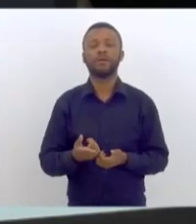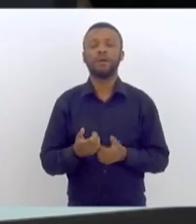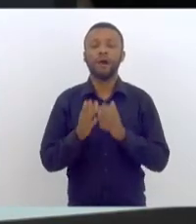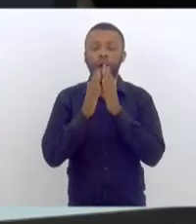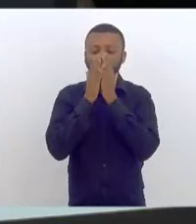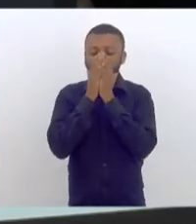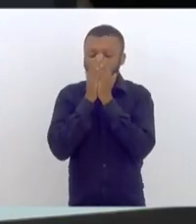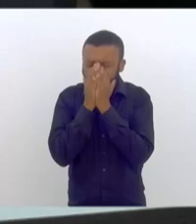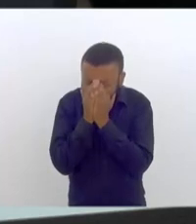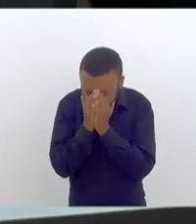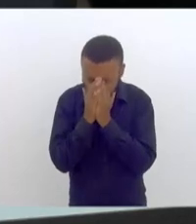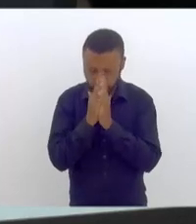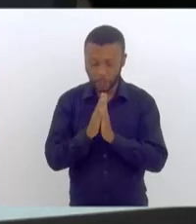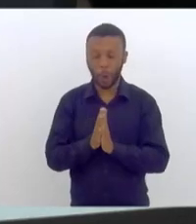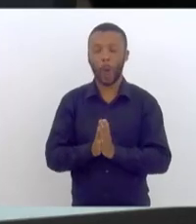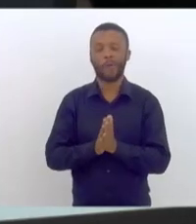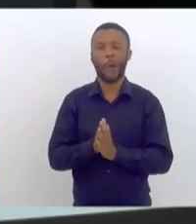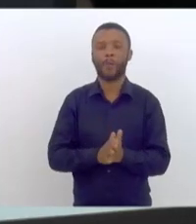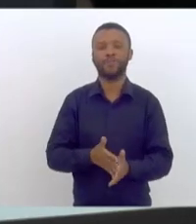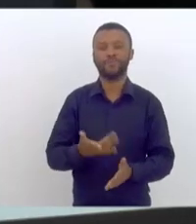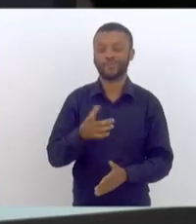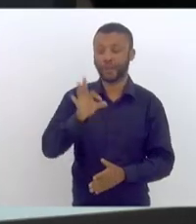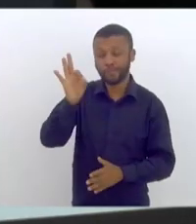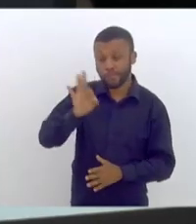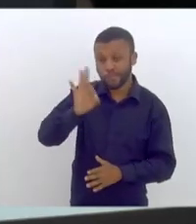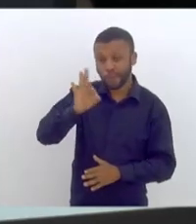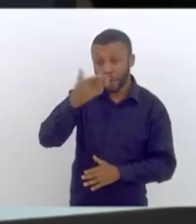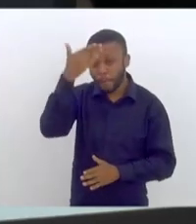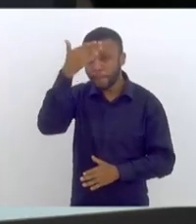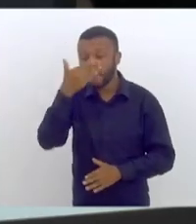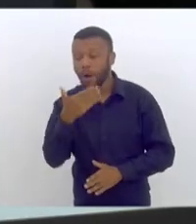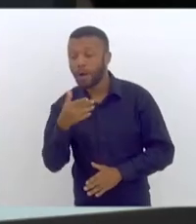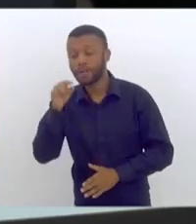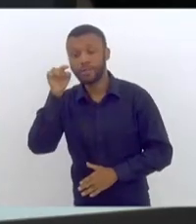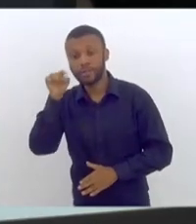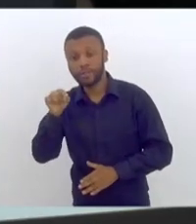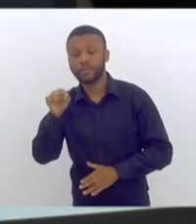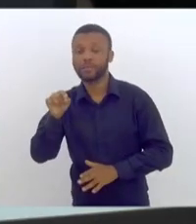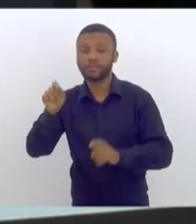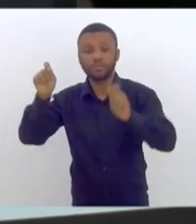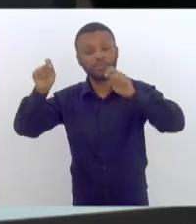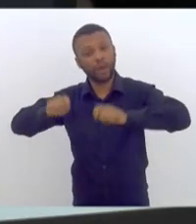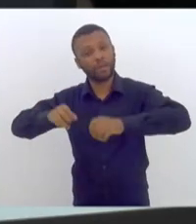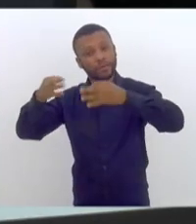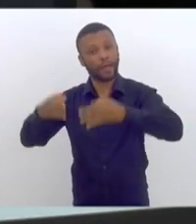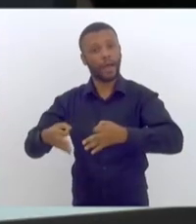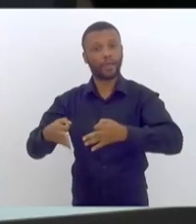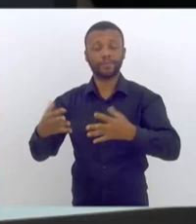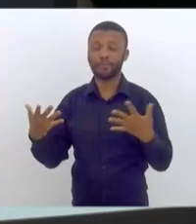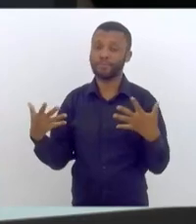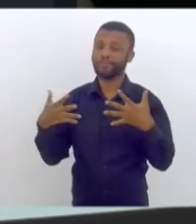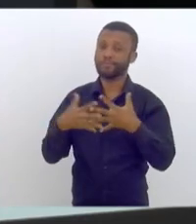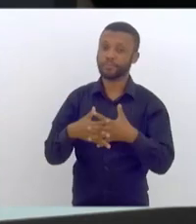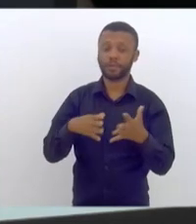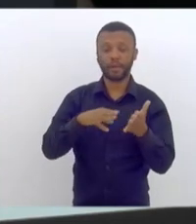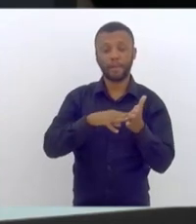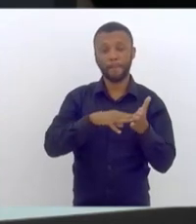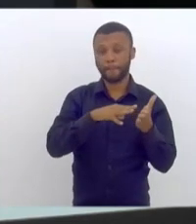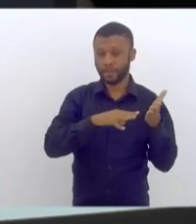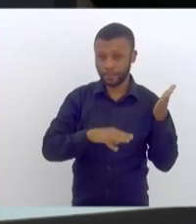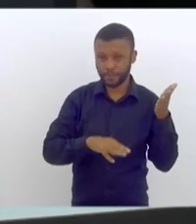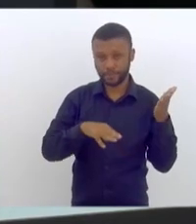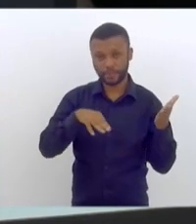que a política pública deu certo mas cá entre nós são indicadores muito complexos né a metodologia ali me parece que